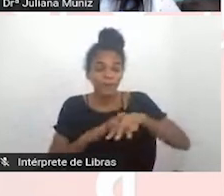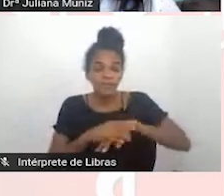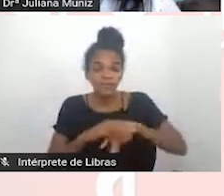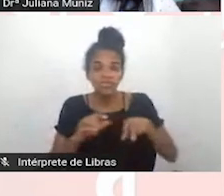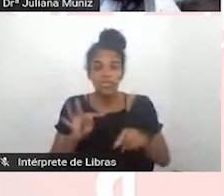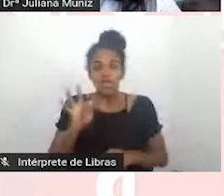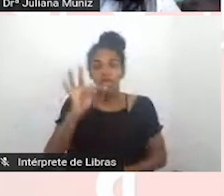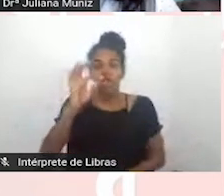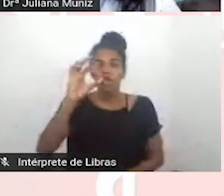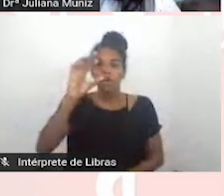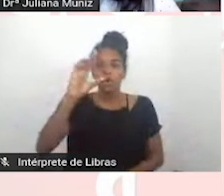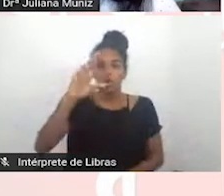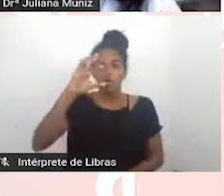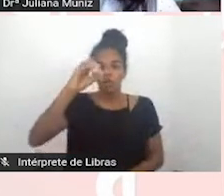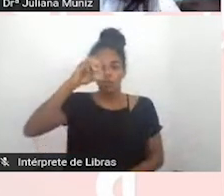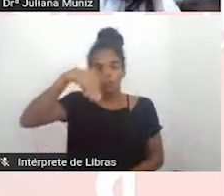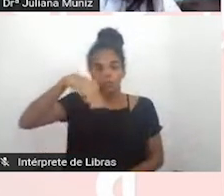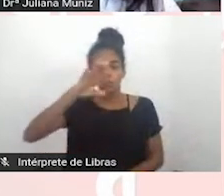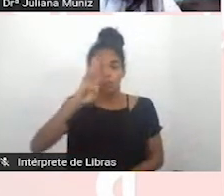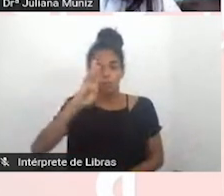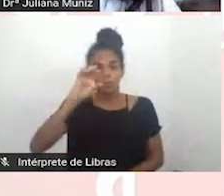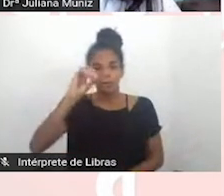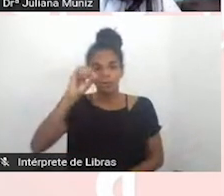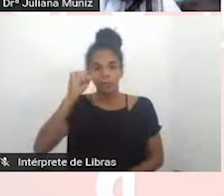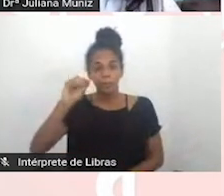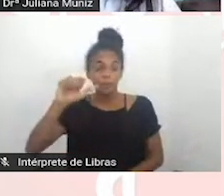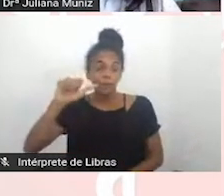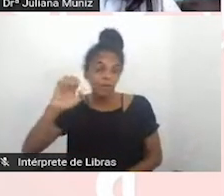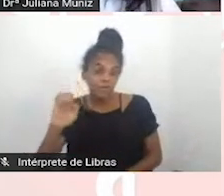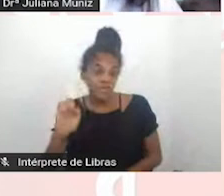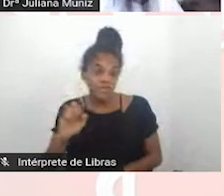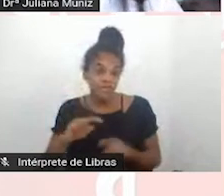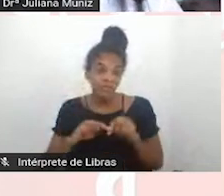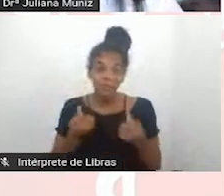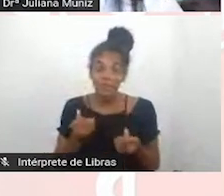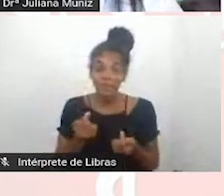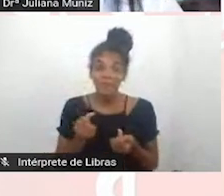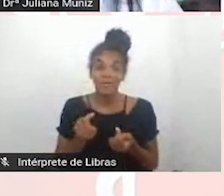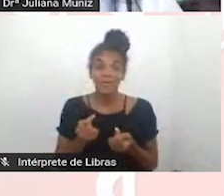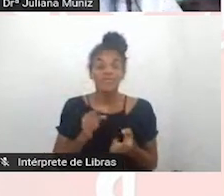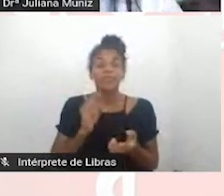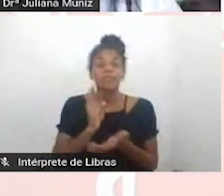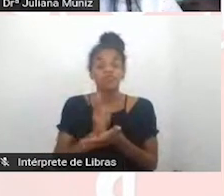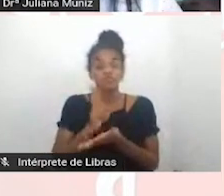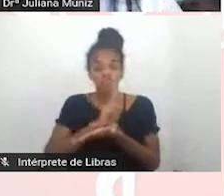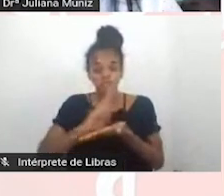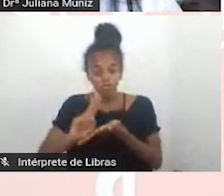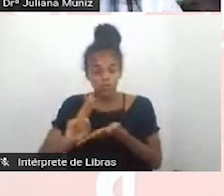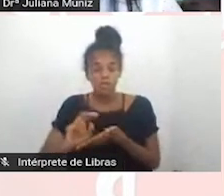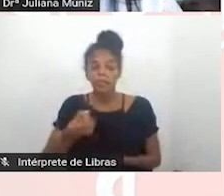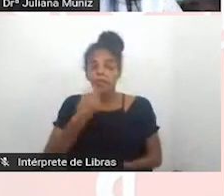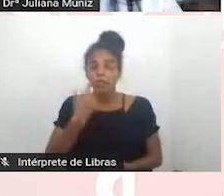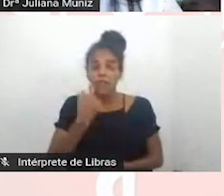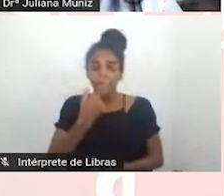Clexane em dose profilática para todos os pacientes internados. Certo? E tem pessoas que fazem também para pacientes que estão